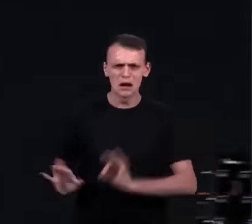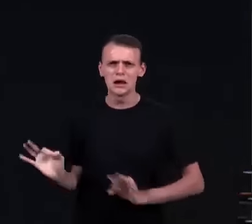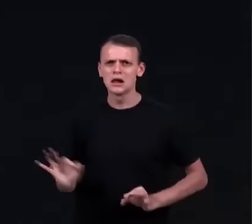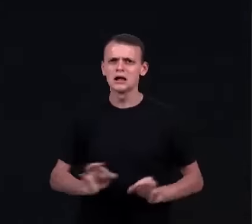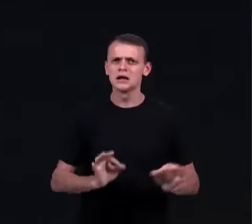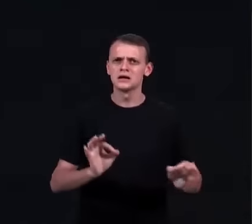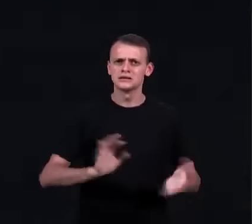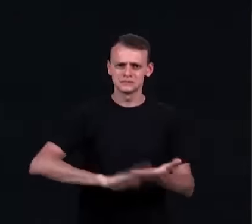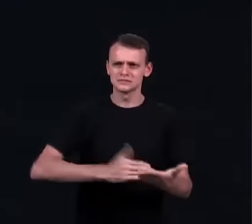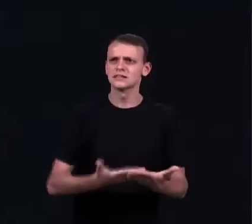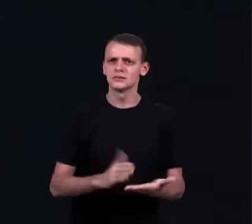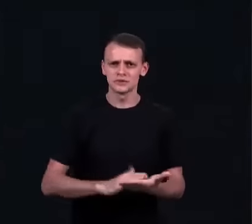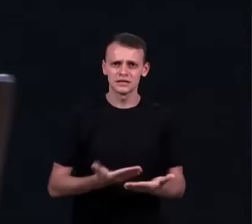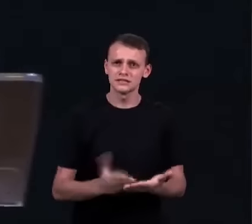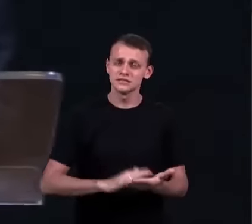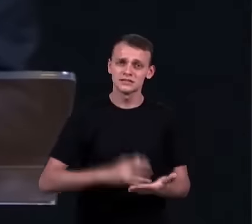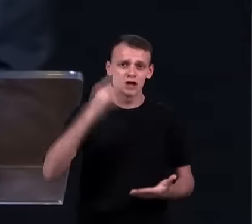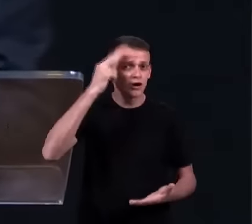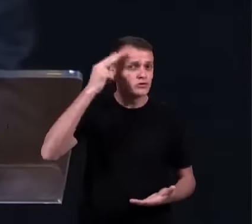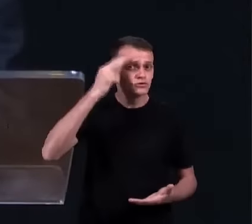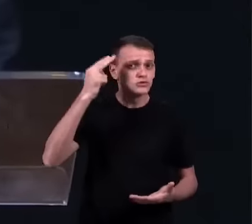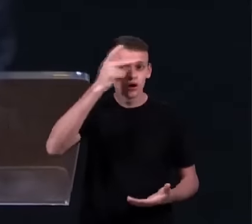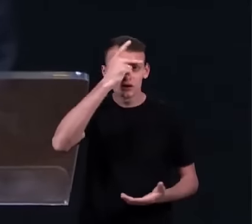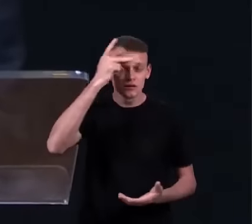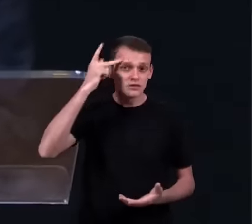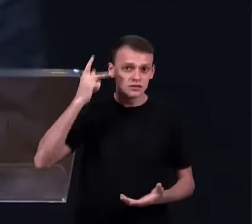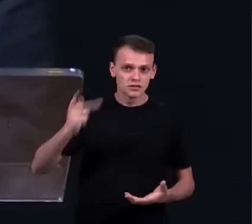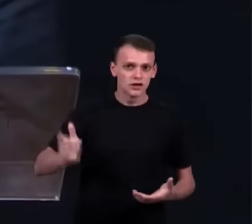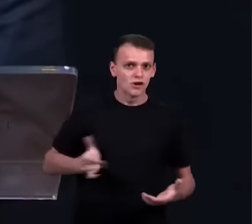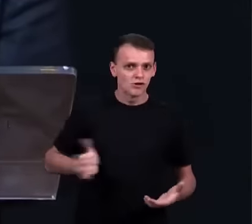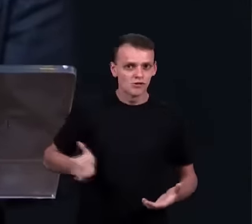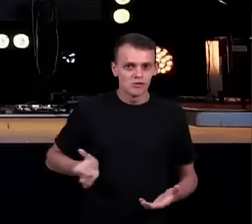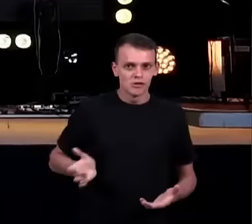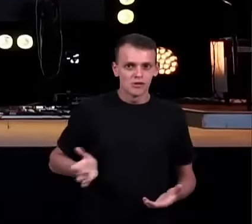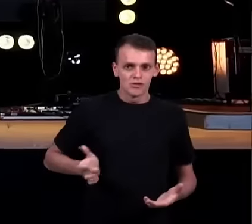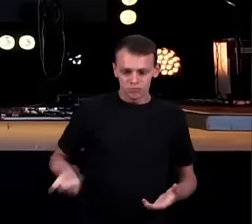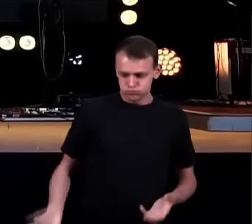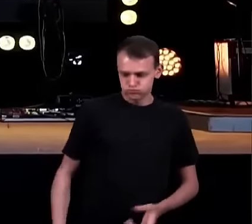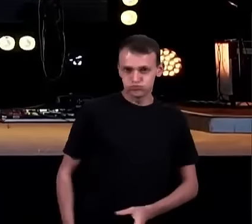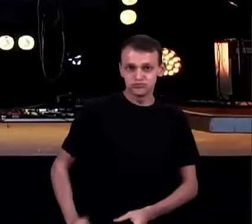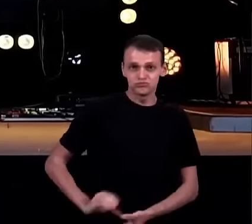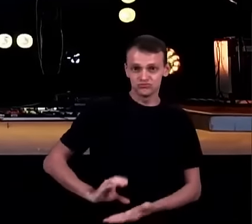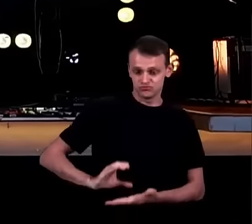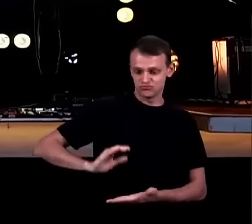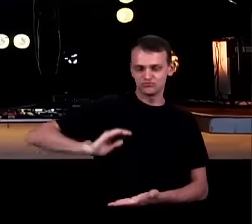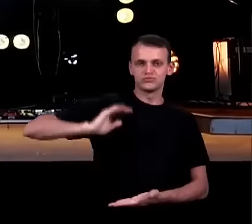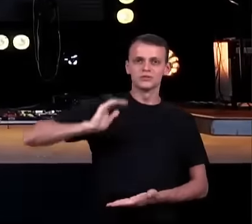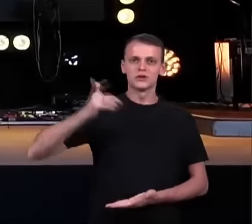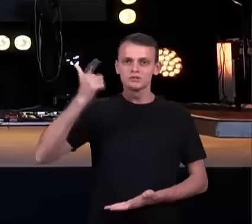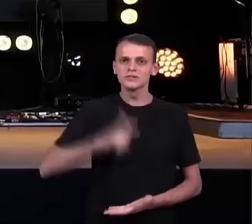pessoas. E ao realizar o sonho das pessoas, elas ganham muito dinheiro.